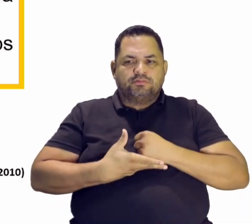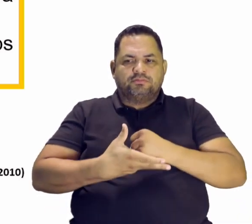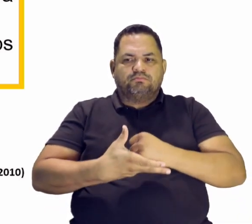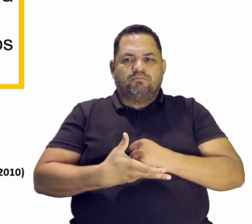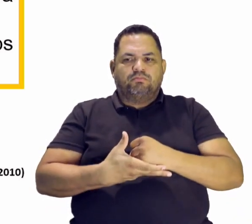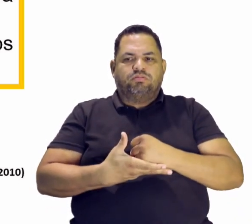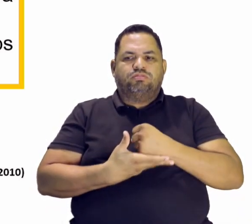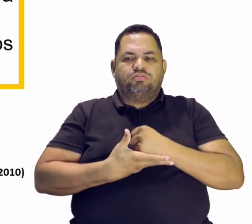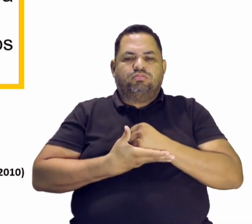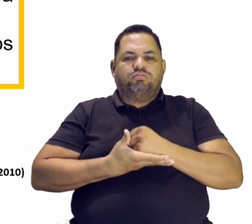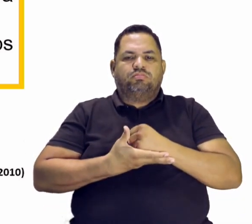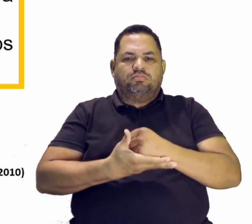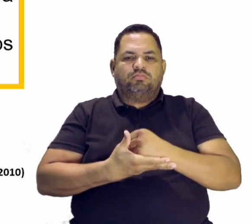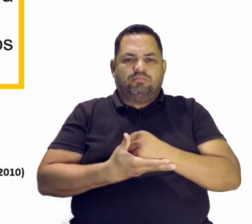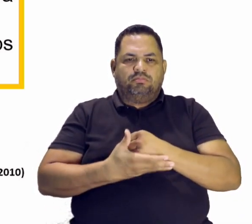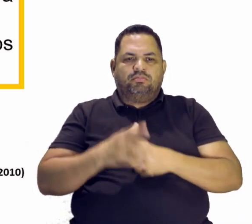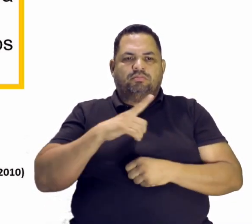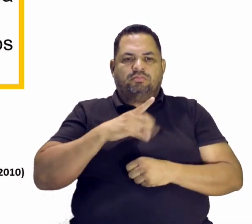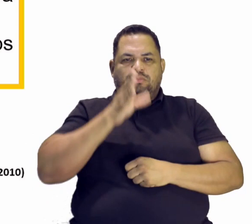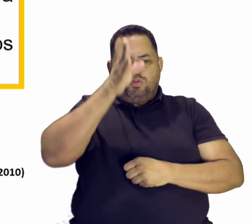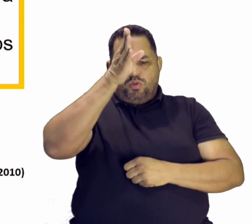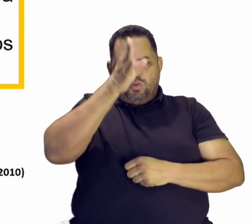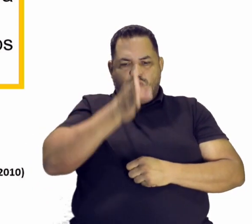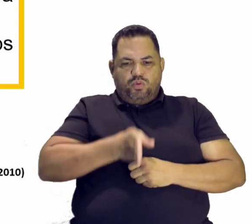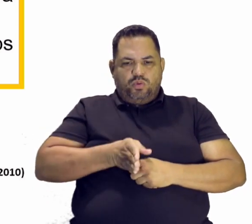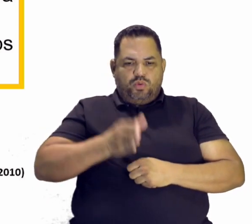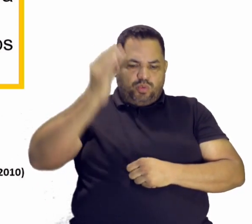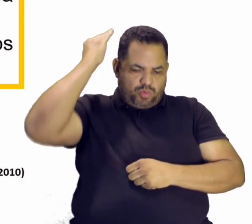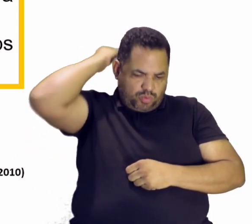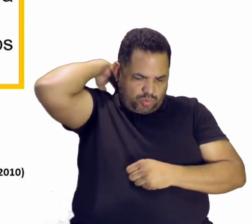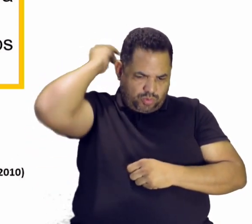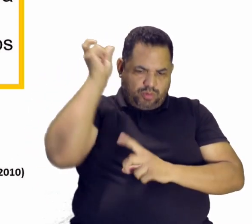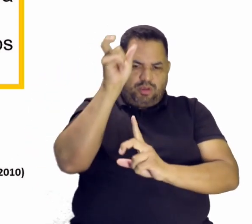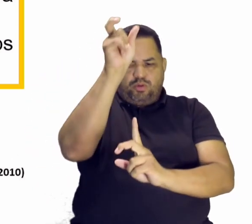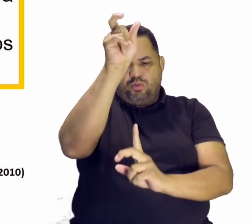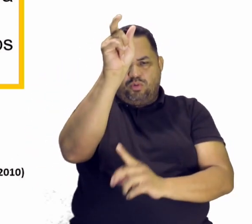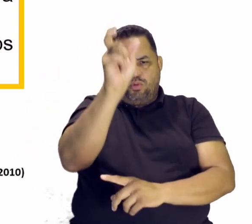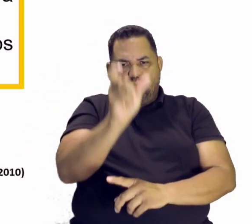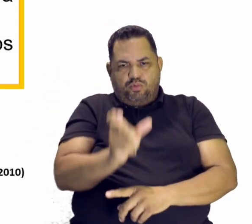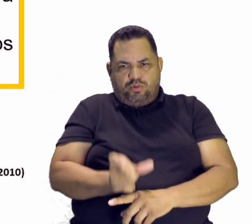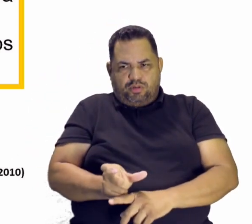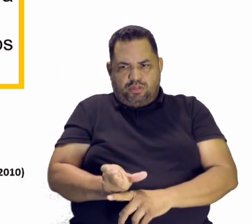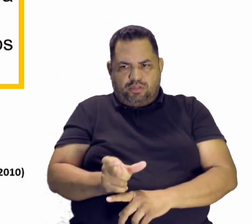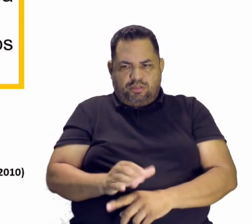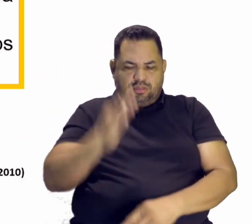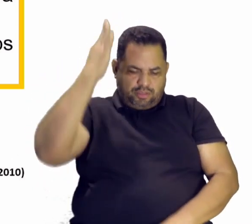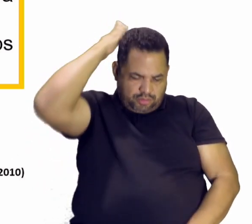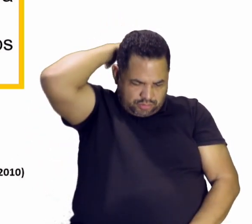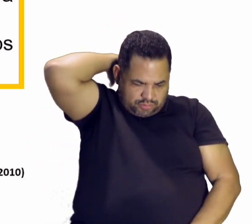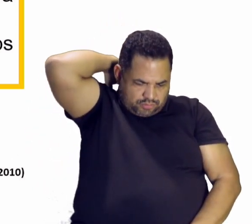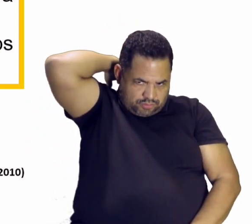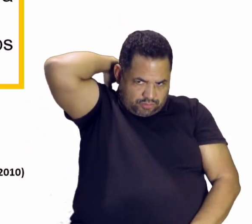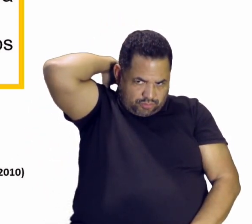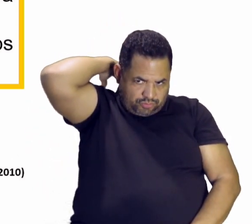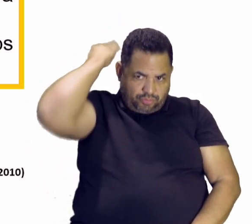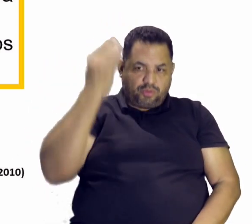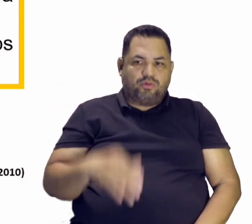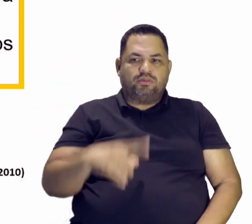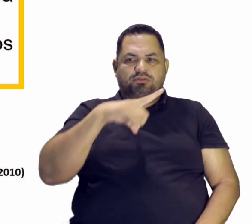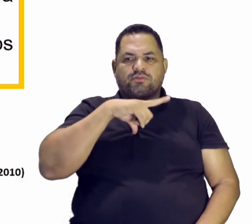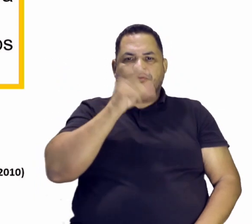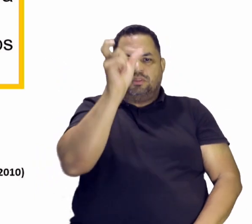aqui uma coluna vertebral, né, que vai sustentar isso tudo, mas aí nós precisamos de